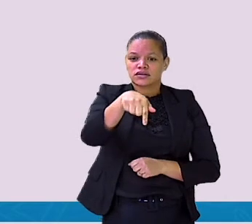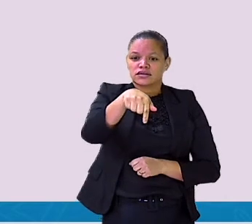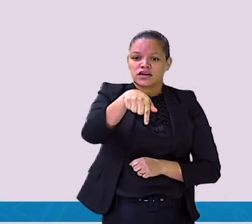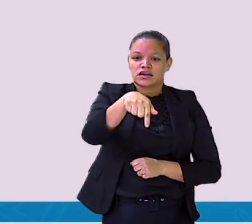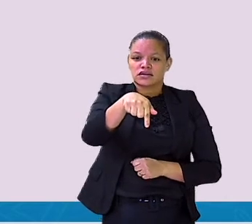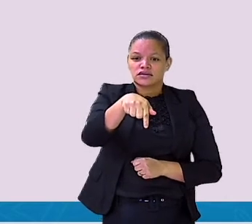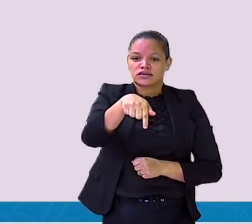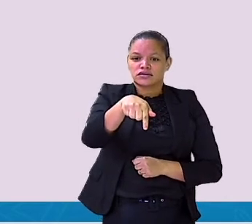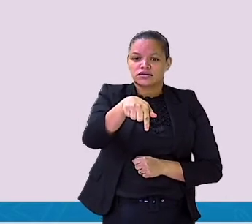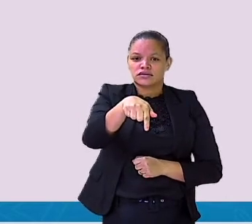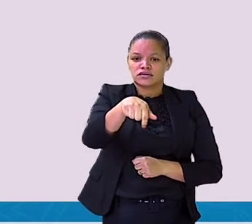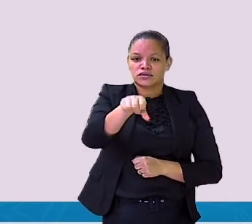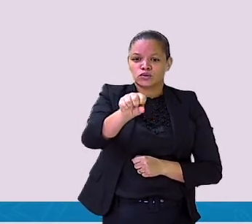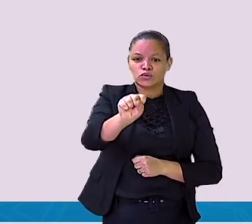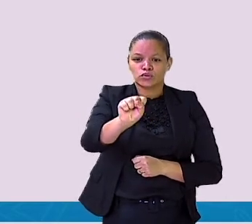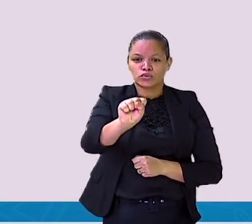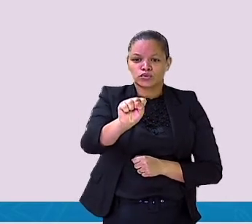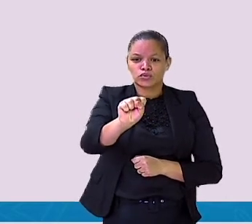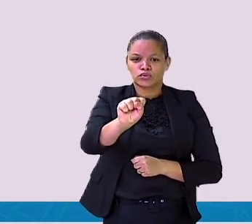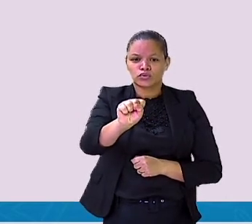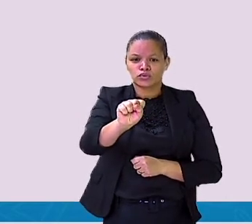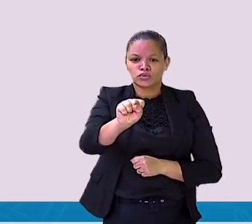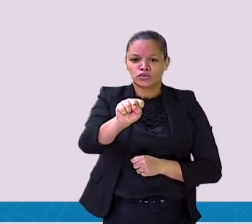7, 8,